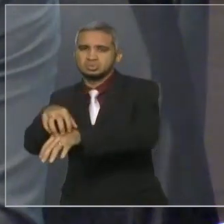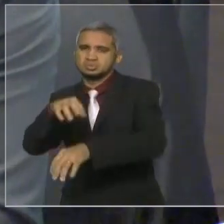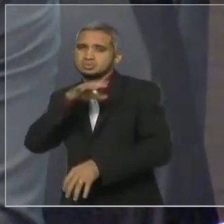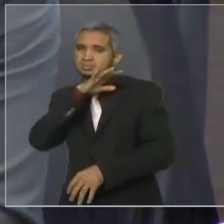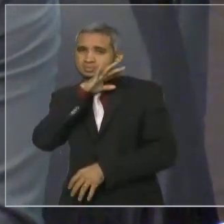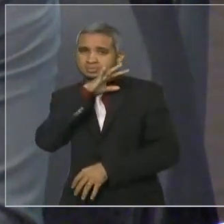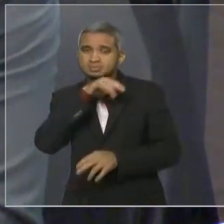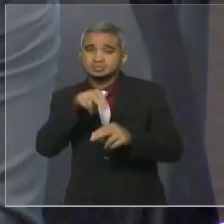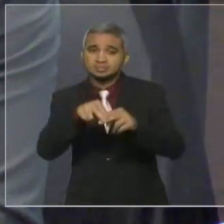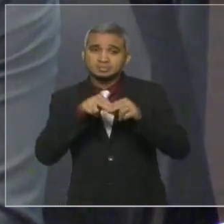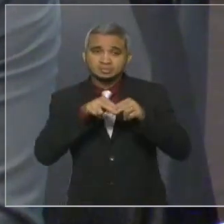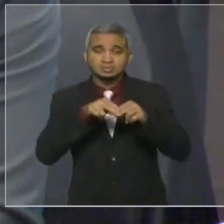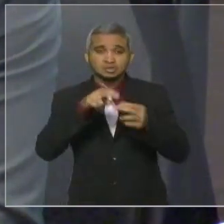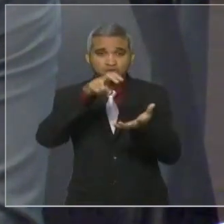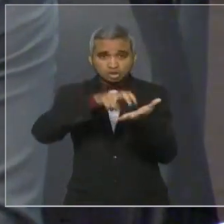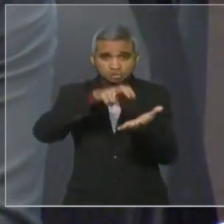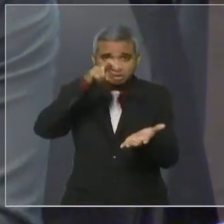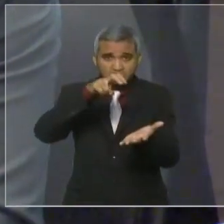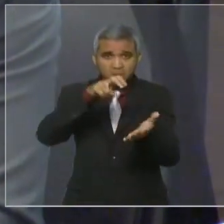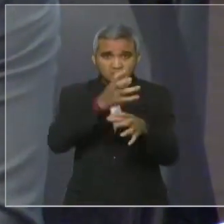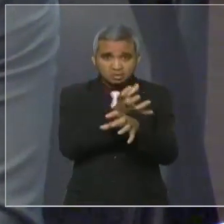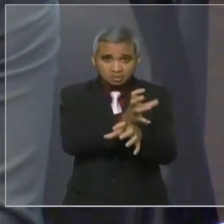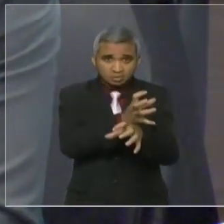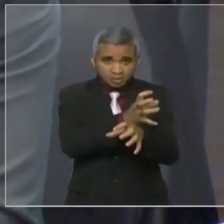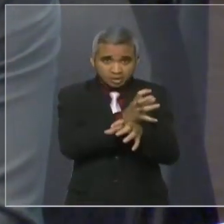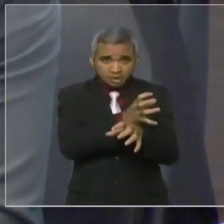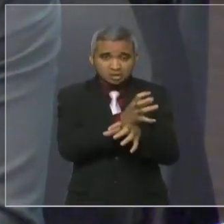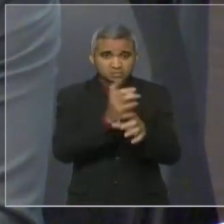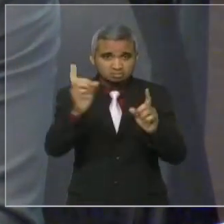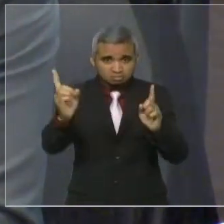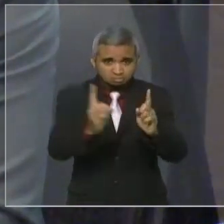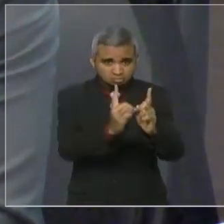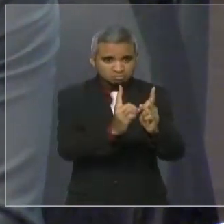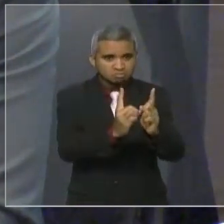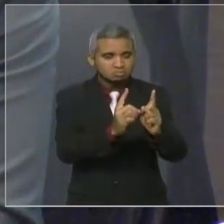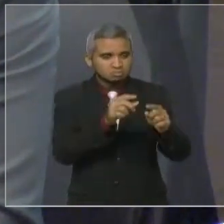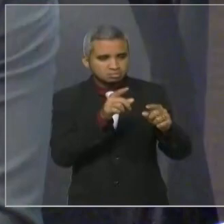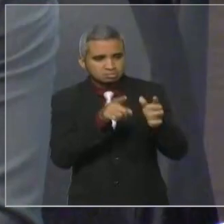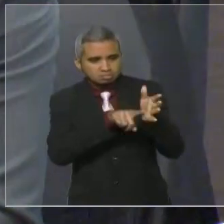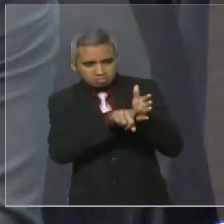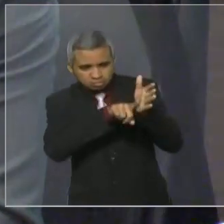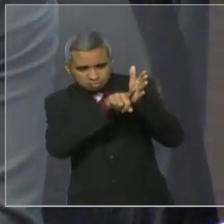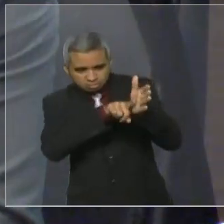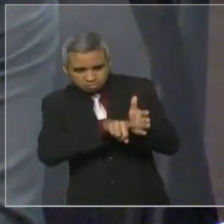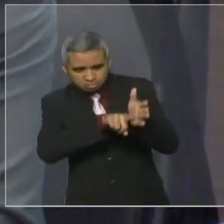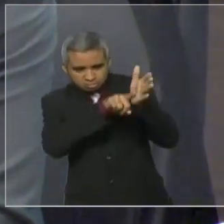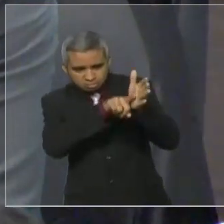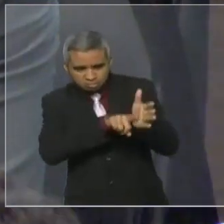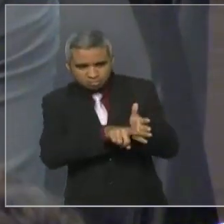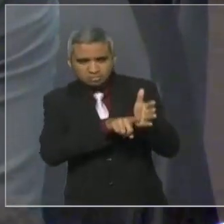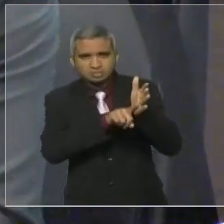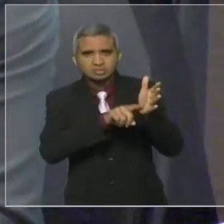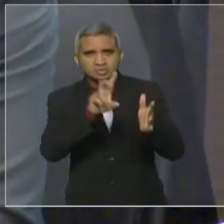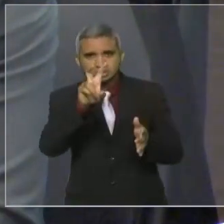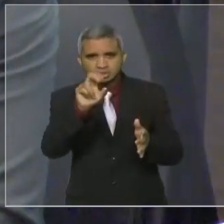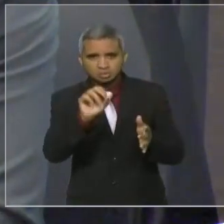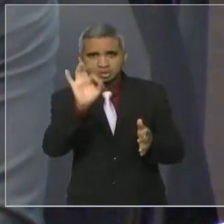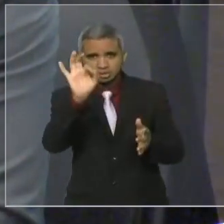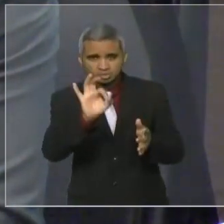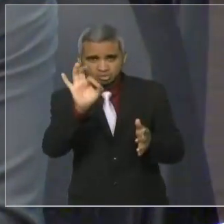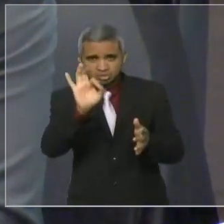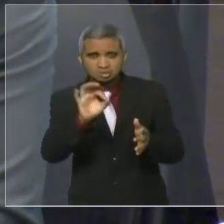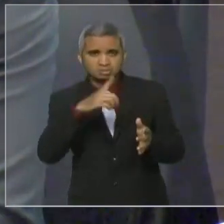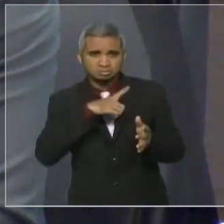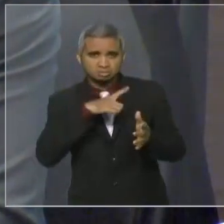durante o dia, o ortopedista funcionando, você reduz essa folha em torno aí de 50% do custo com o ortopedista,